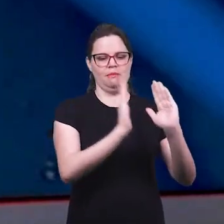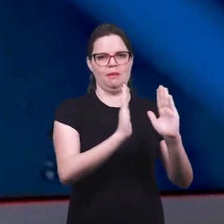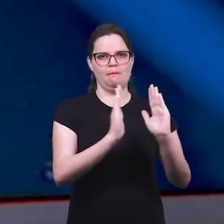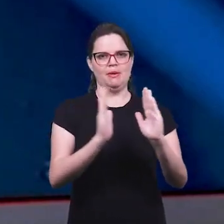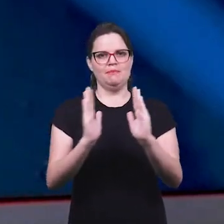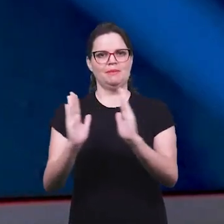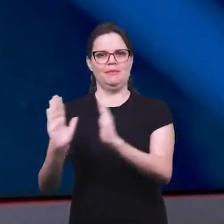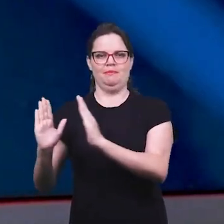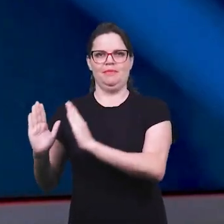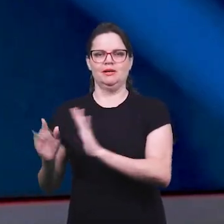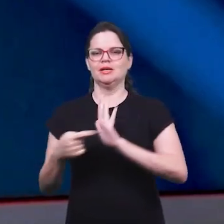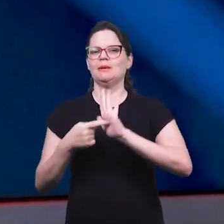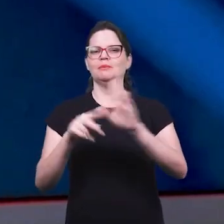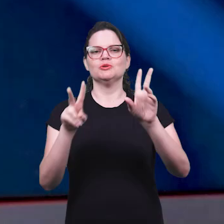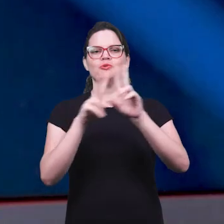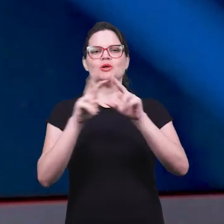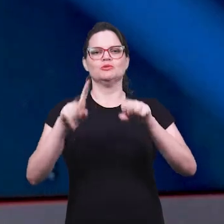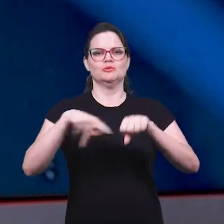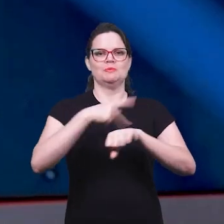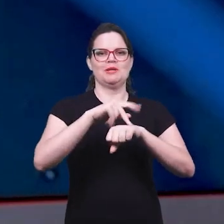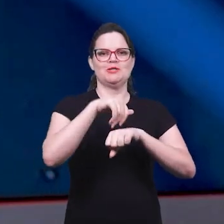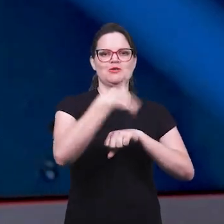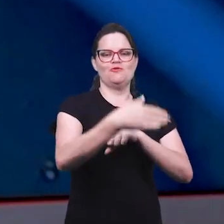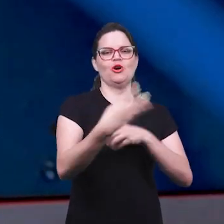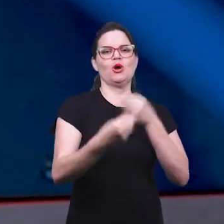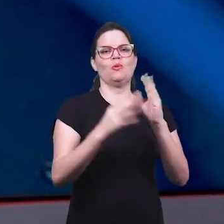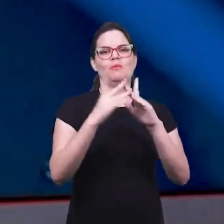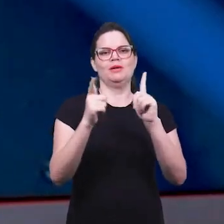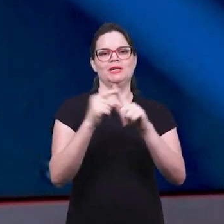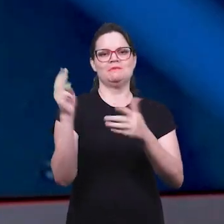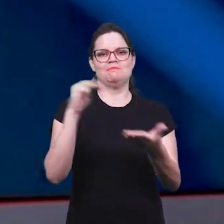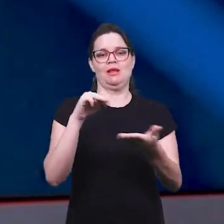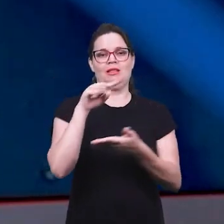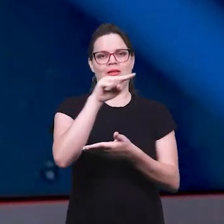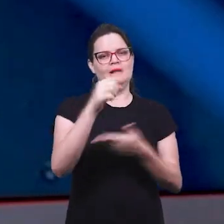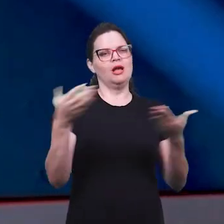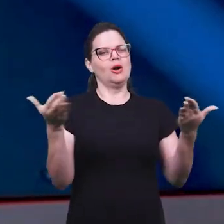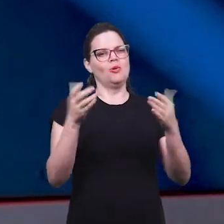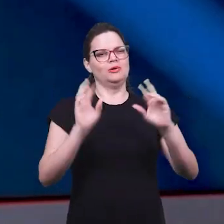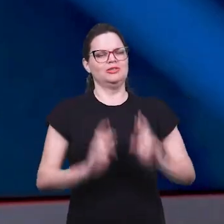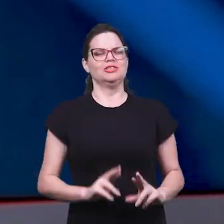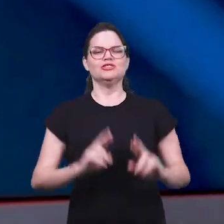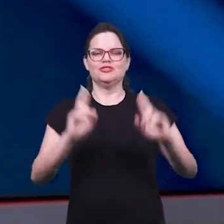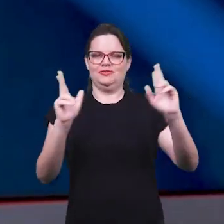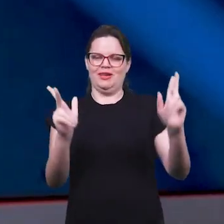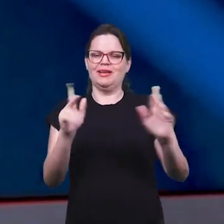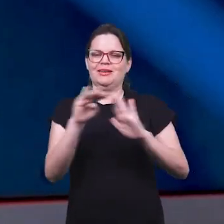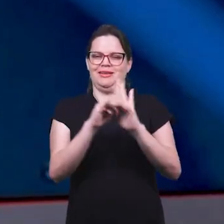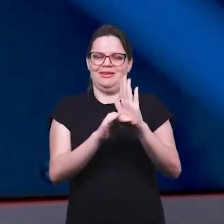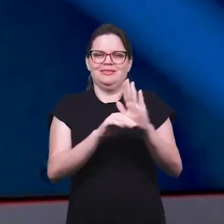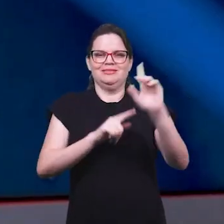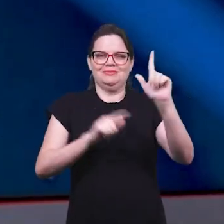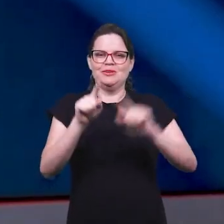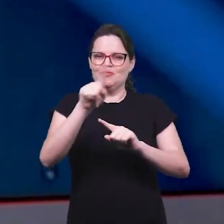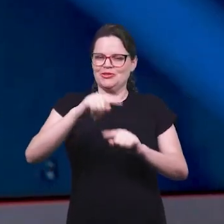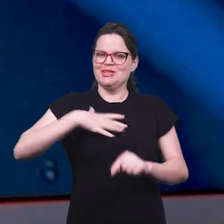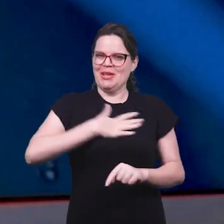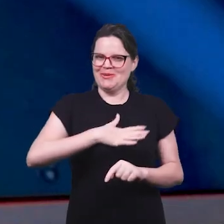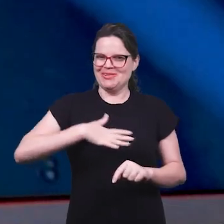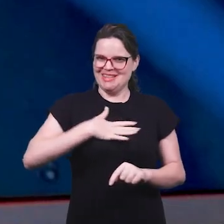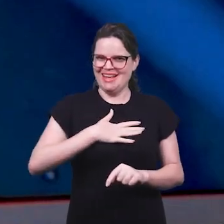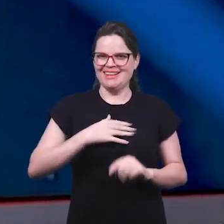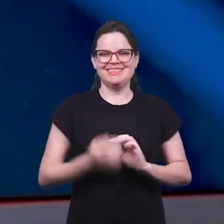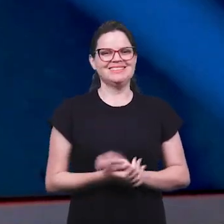que aborda a obra no exterior, num formato diferente, dinâmico, e que os irmãos têm assistido, têm gostado